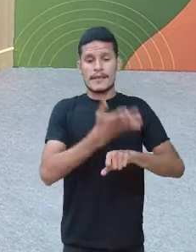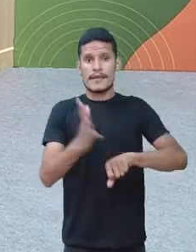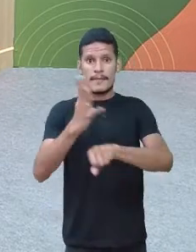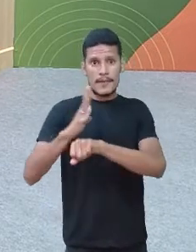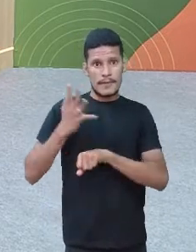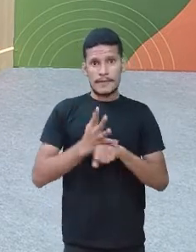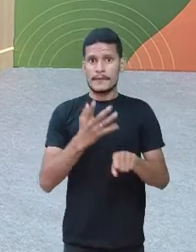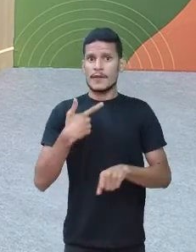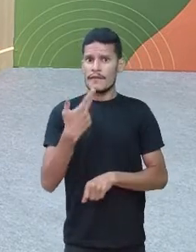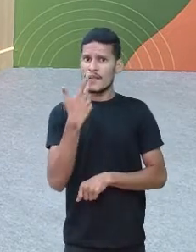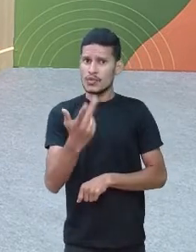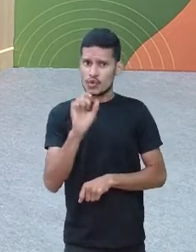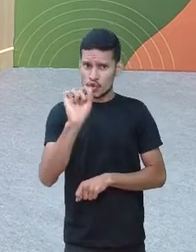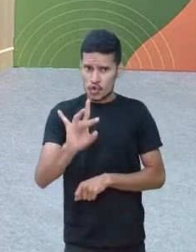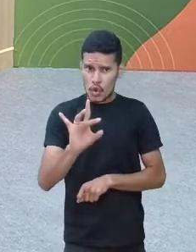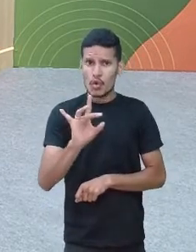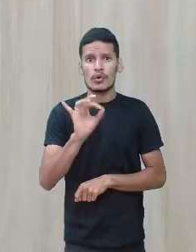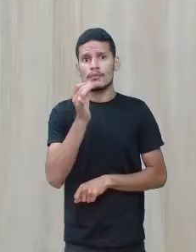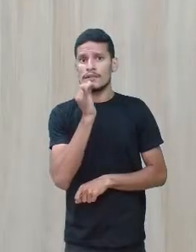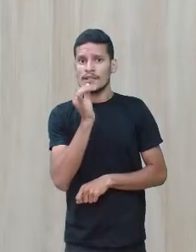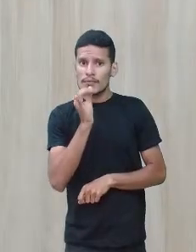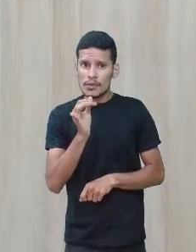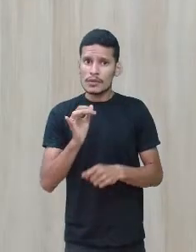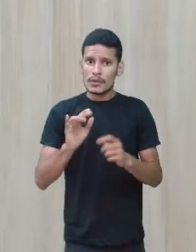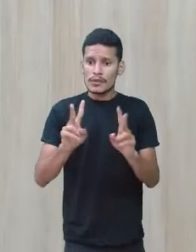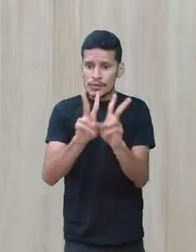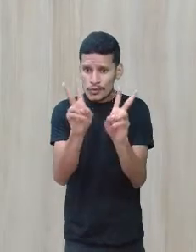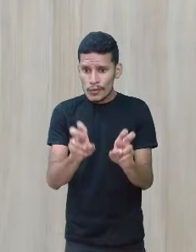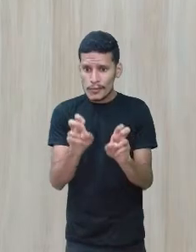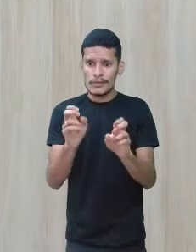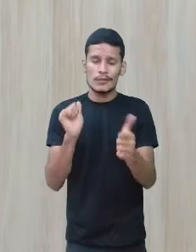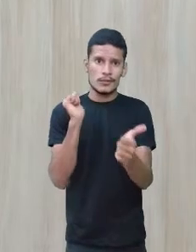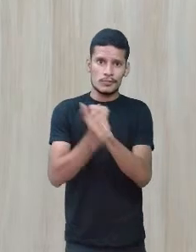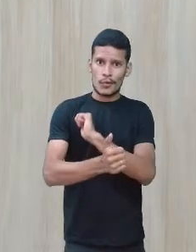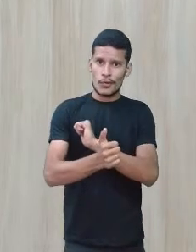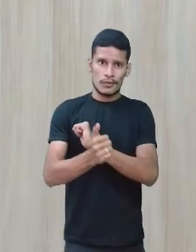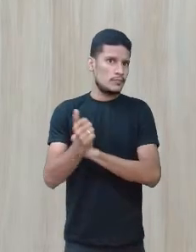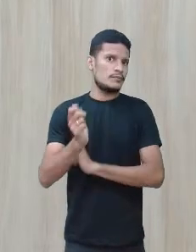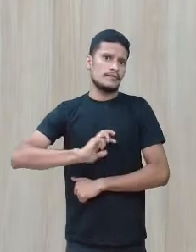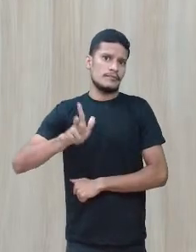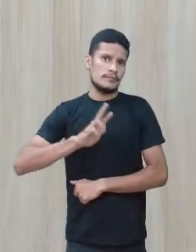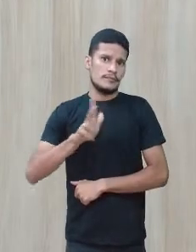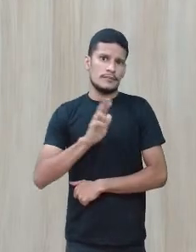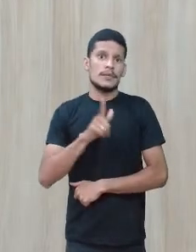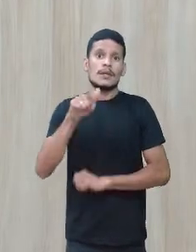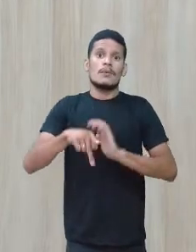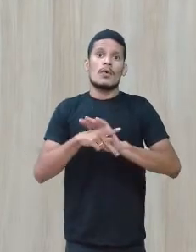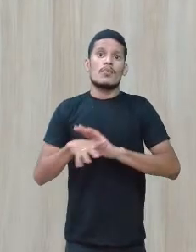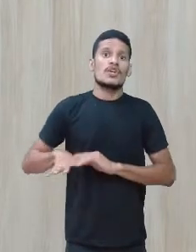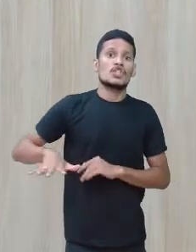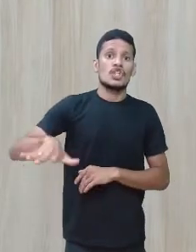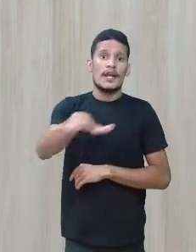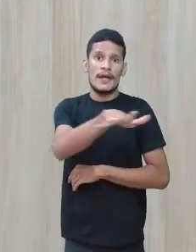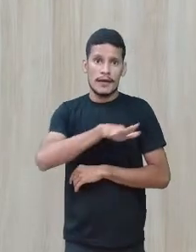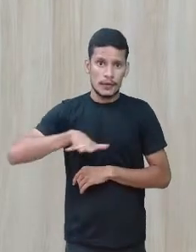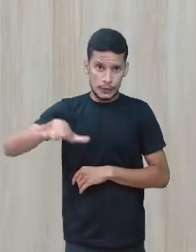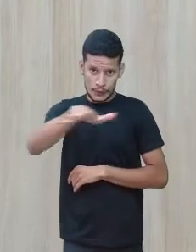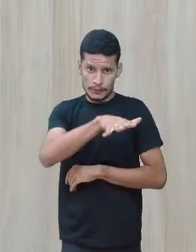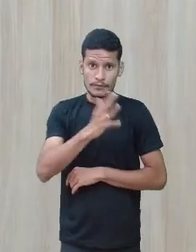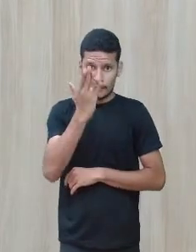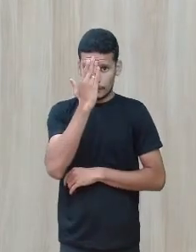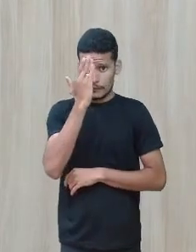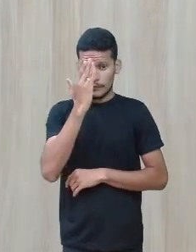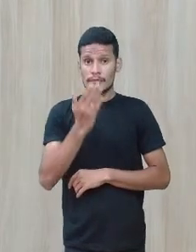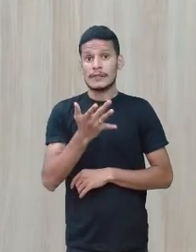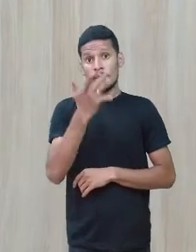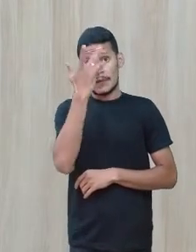falando só em relação ao esporte em si, Mas de uma maneira geral. Então, por exemplo,